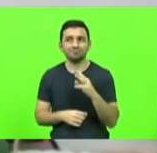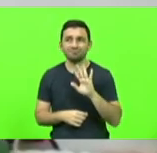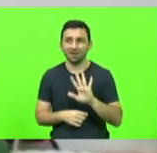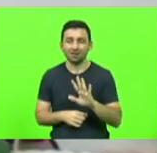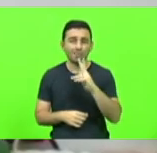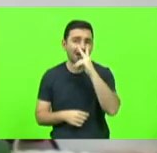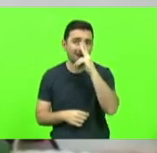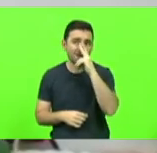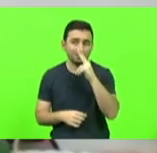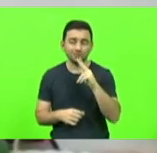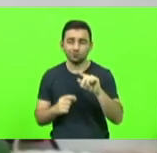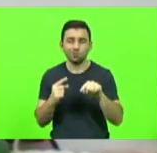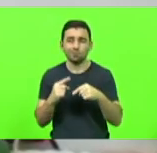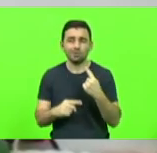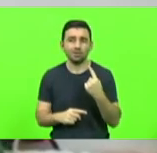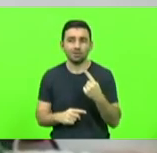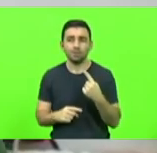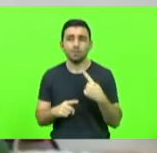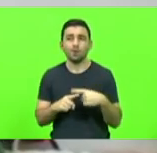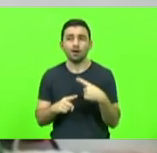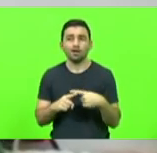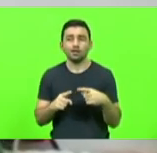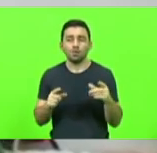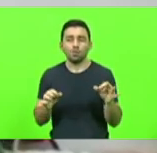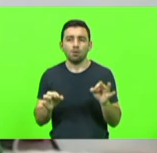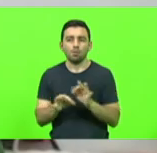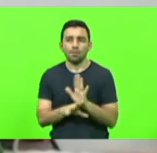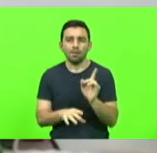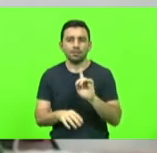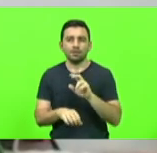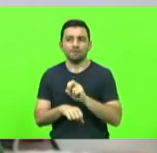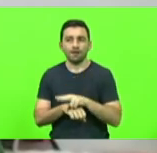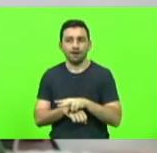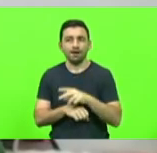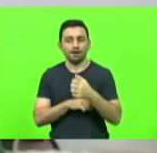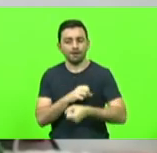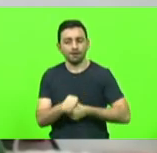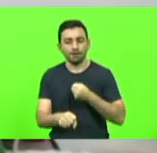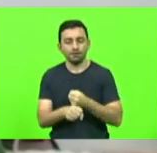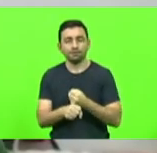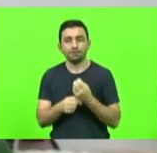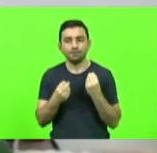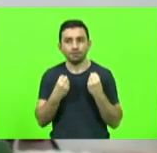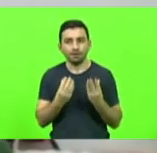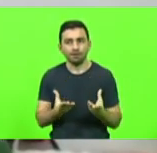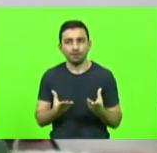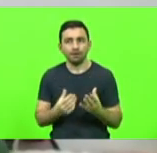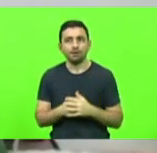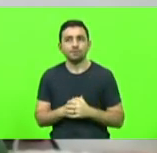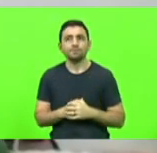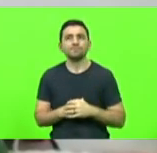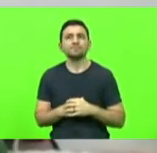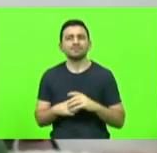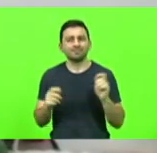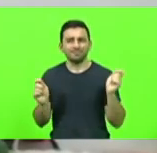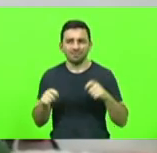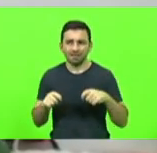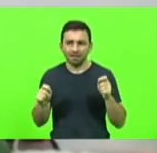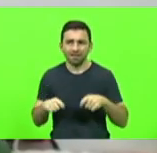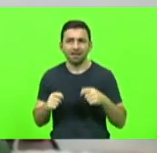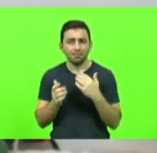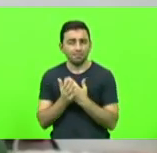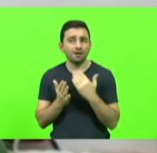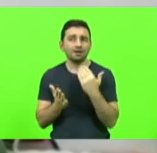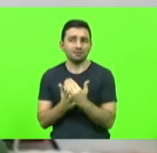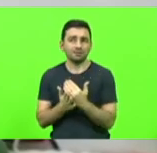não é a questão, pois não completamos as vagas anuais que ofertamos e teríamos possibilidade de ofertar mais,